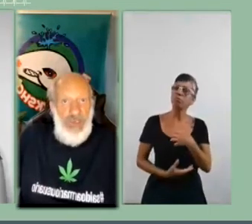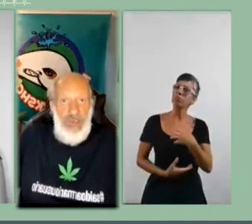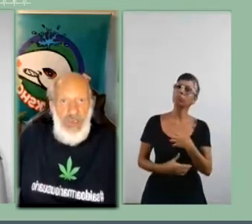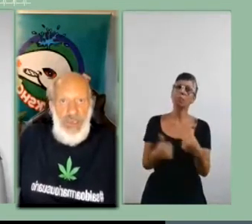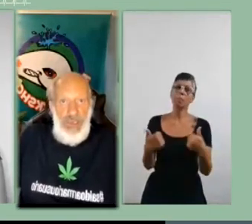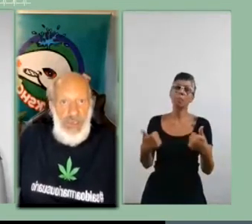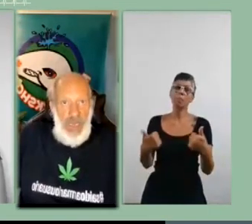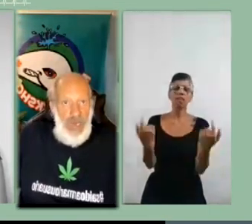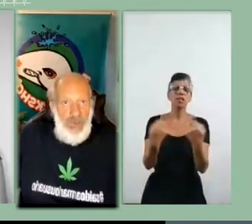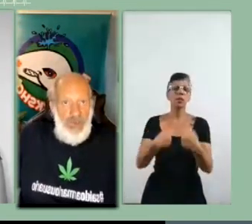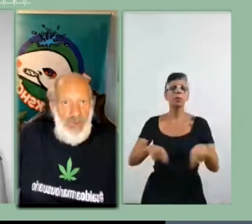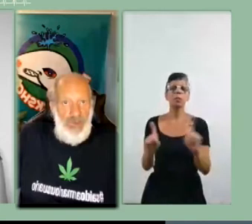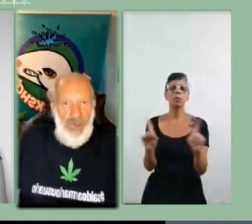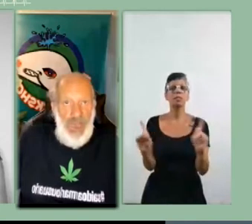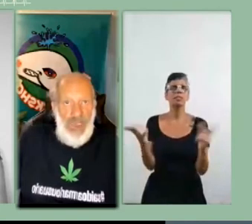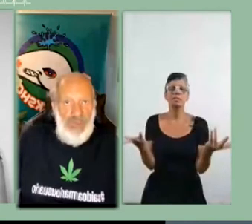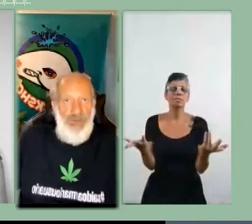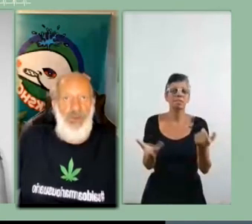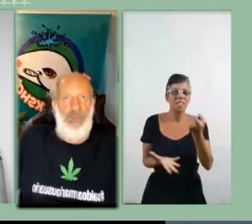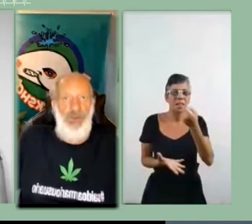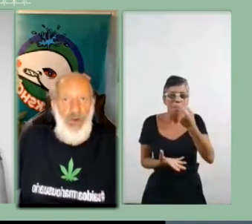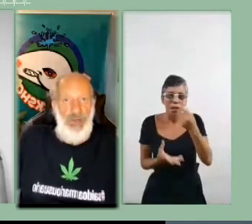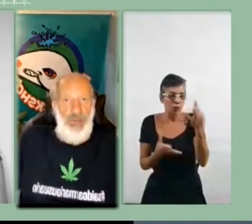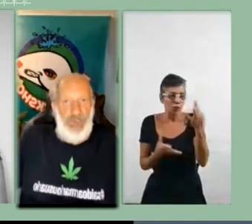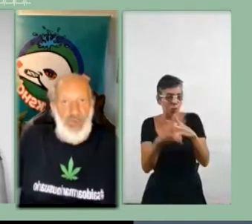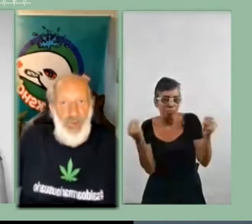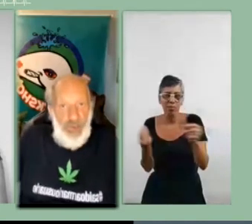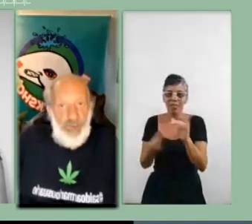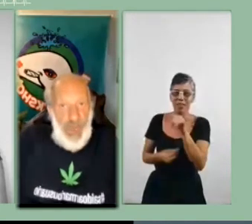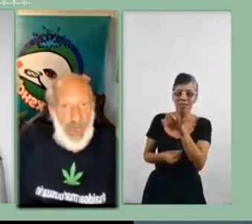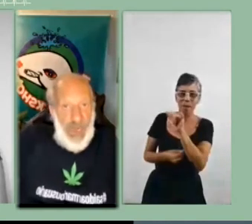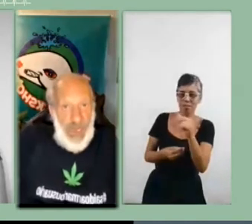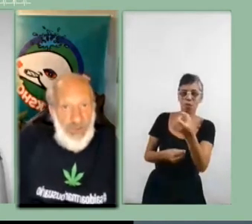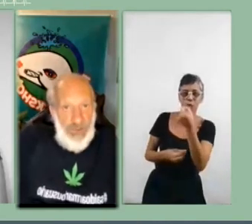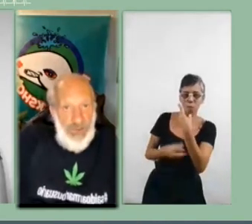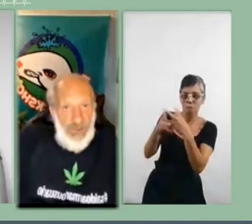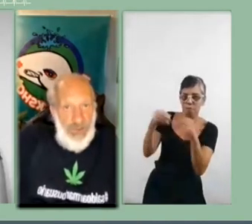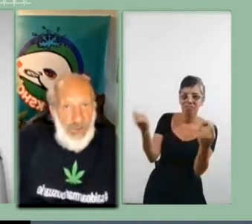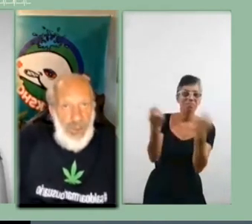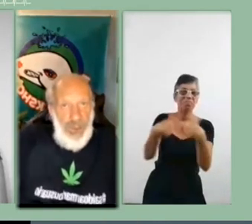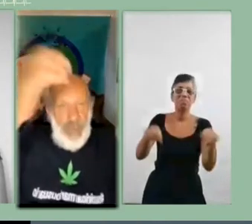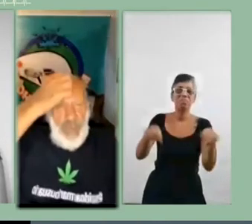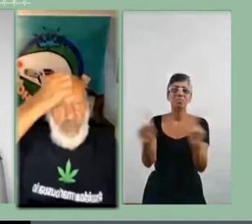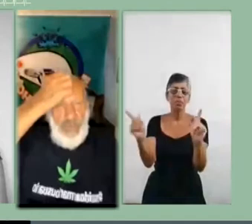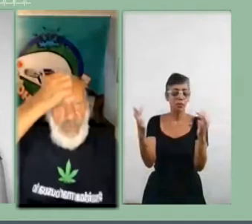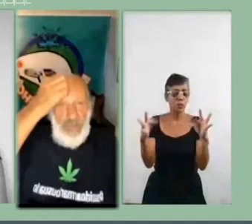tomar analgésico nem anti-inflamatório, as minhas dores pararam.